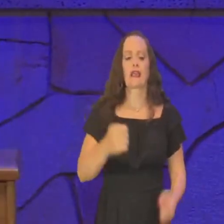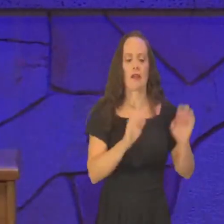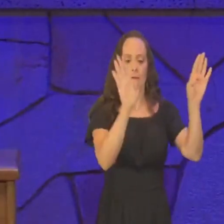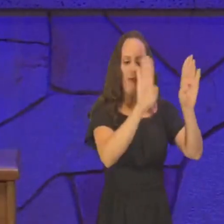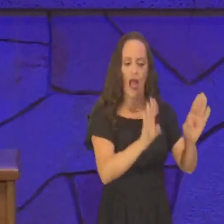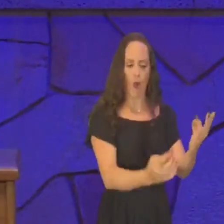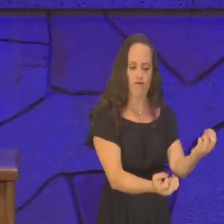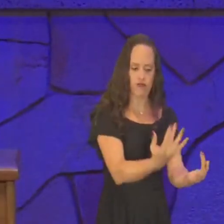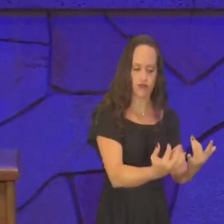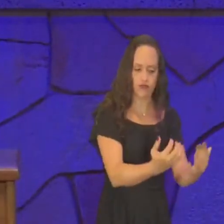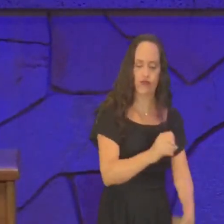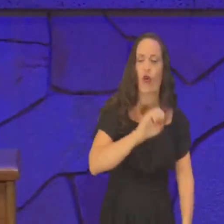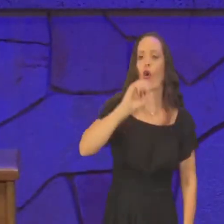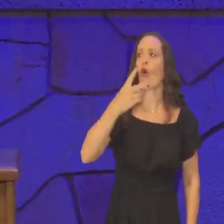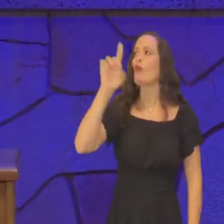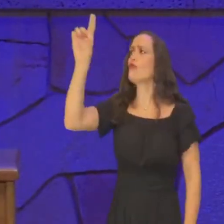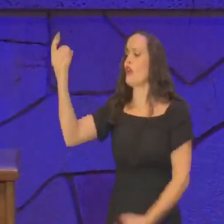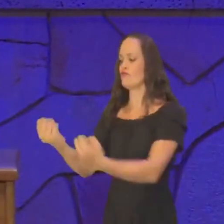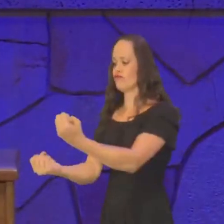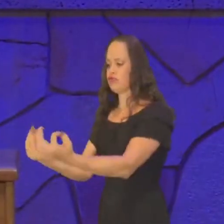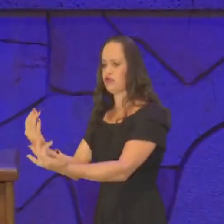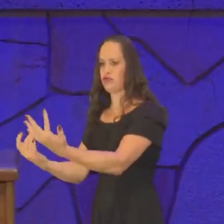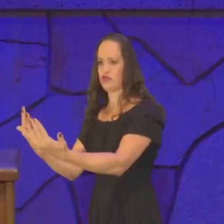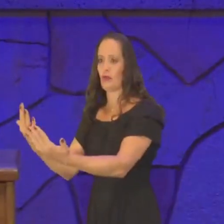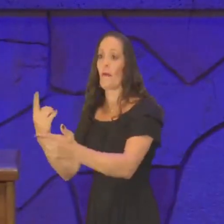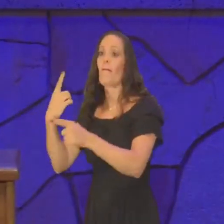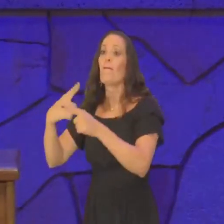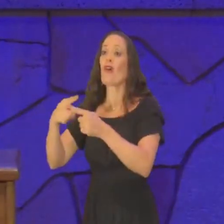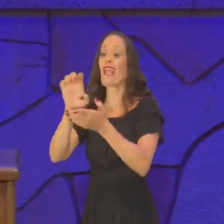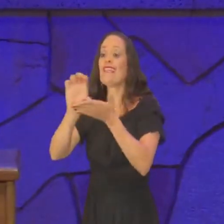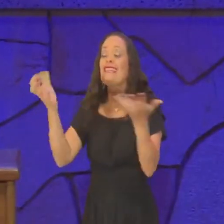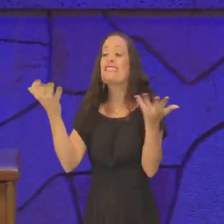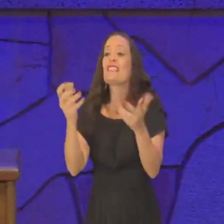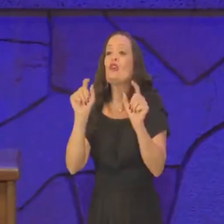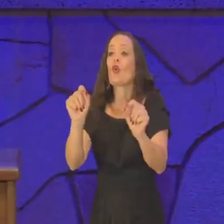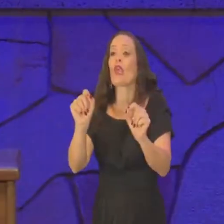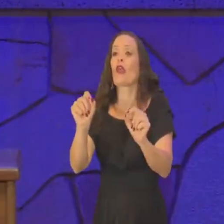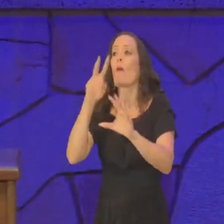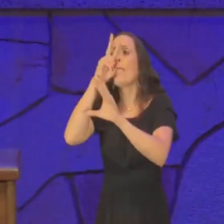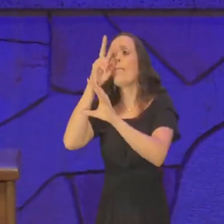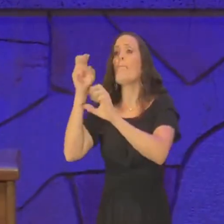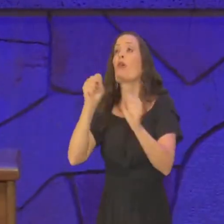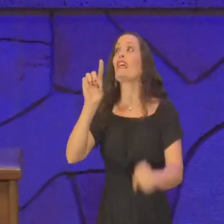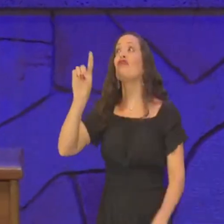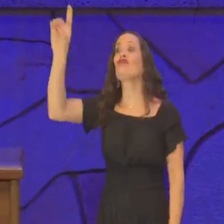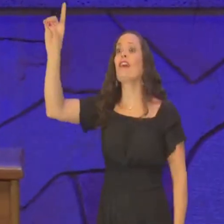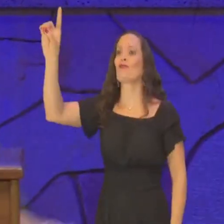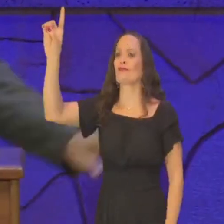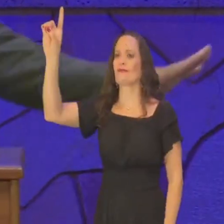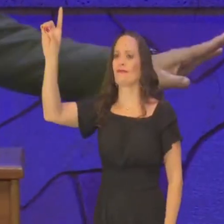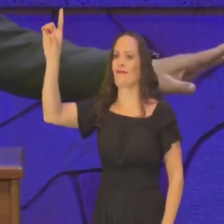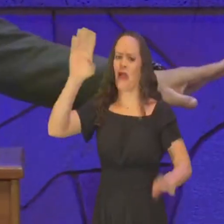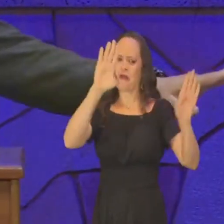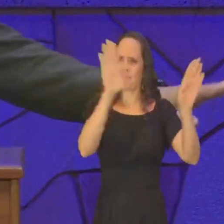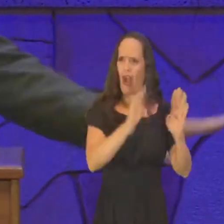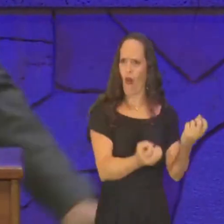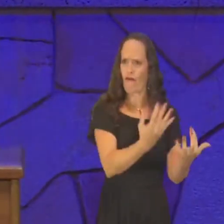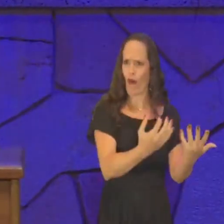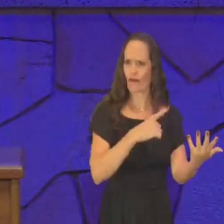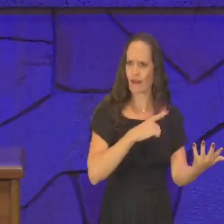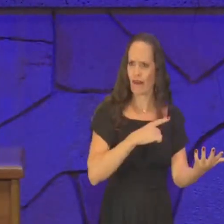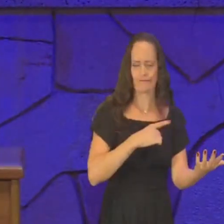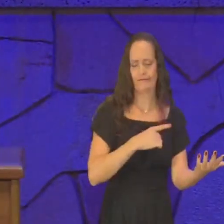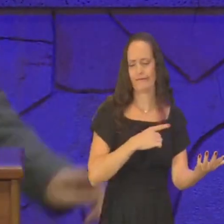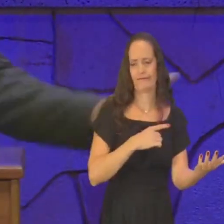Na verdade, Elias estava chamando a atenção para o poder de Deus. O poder não estaria no